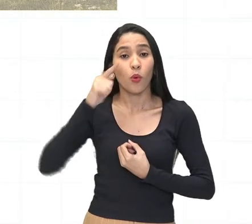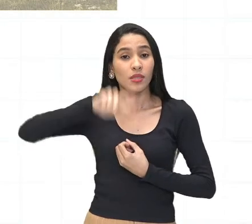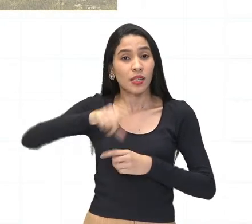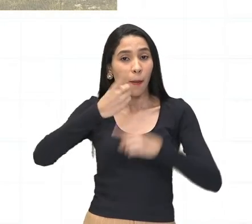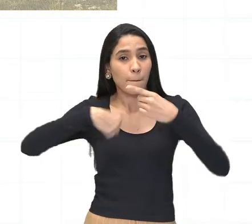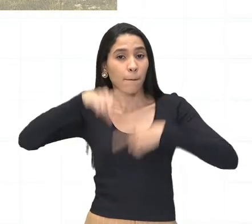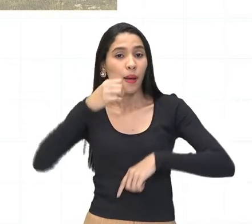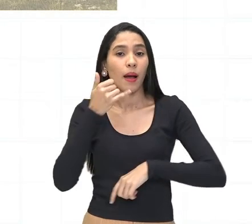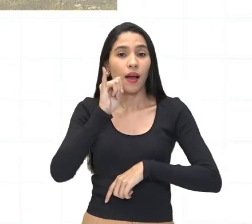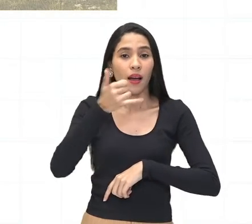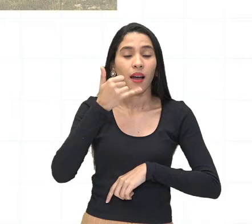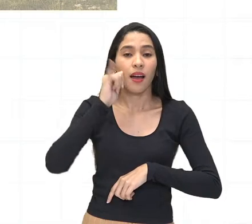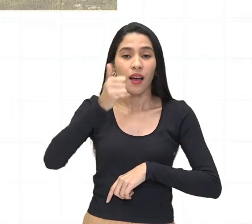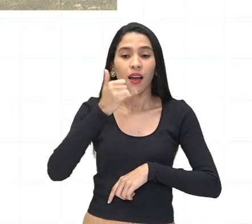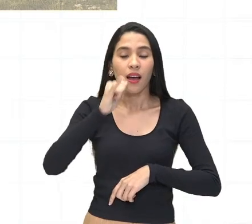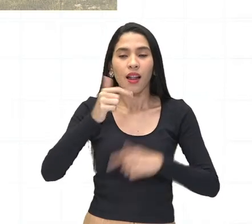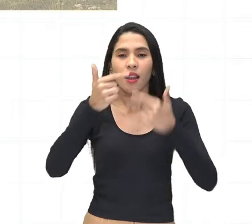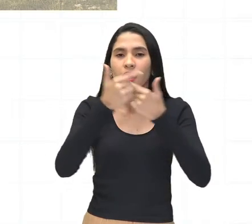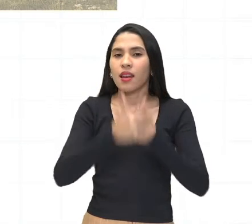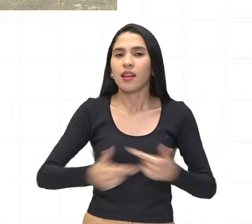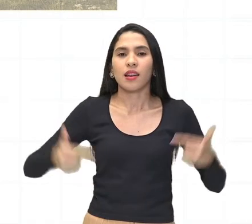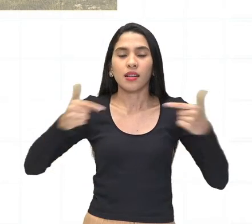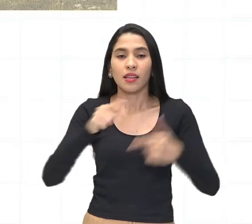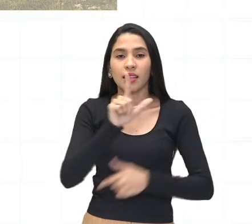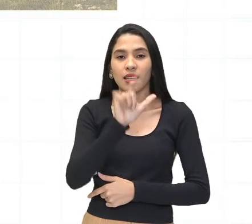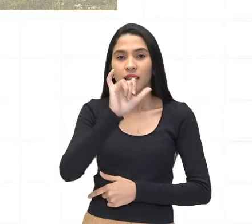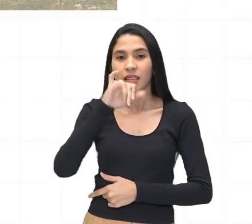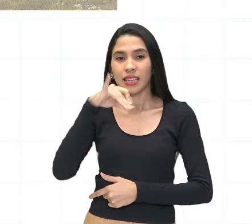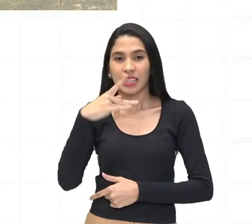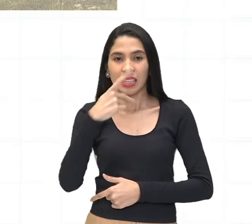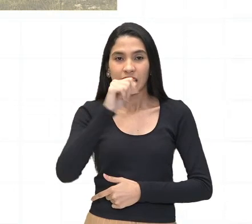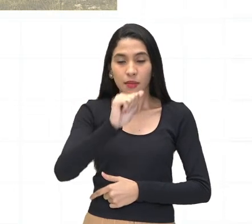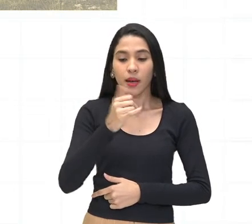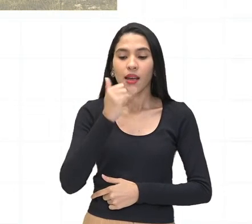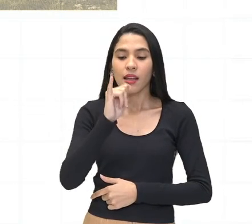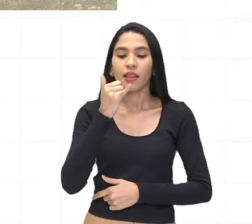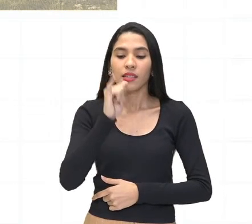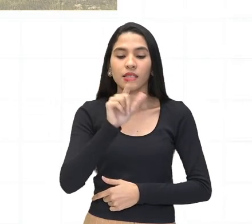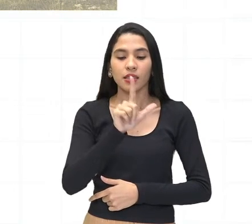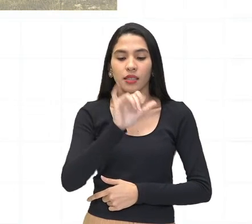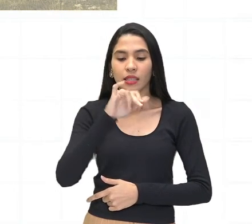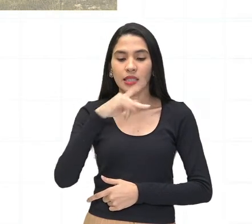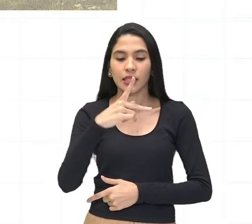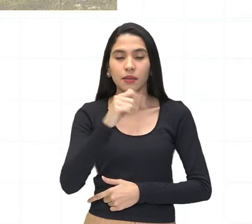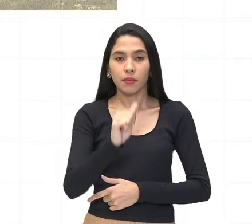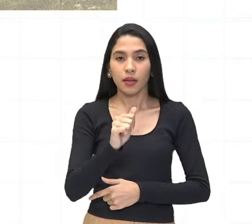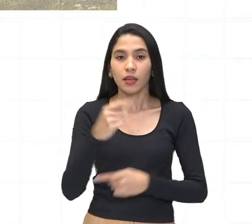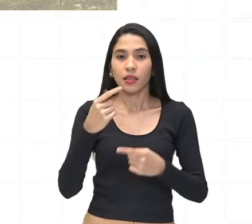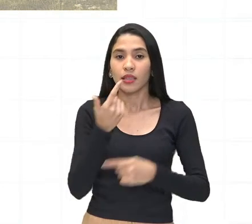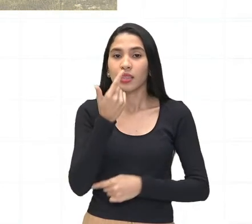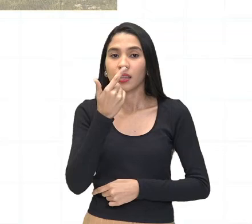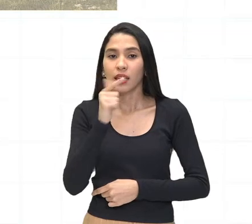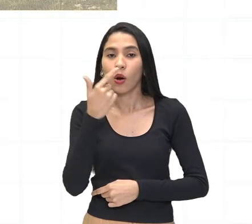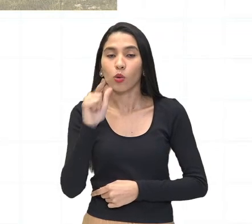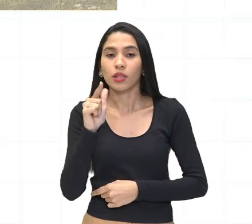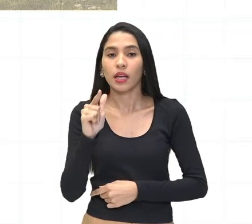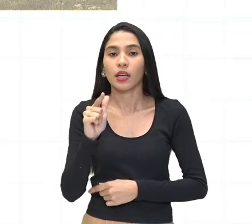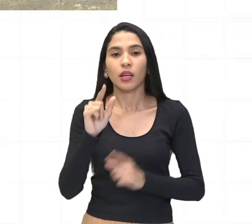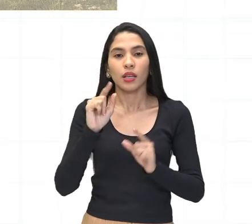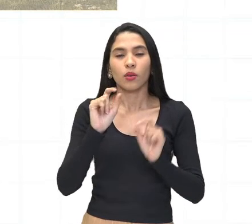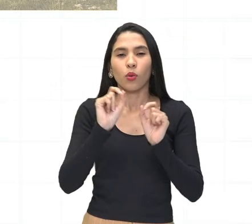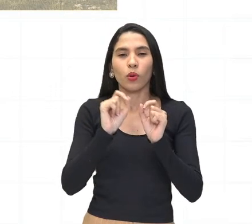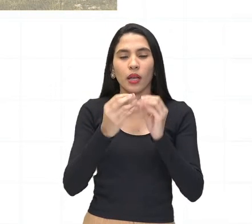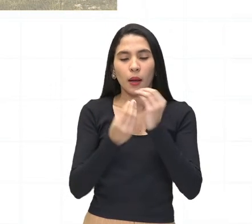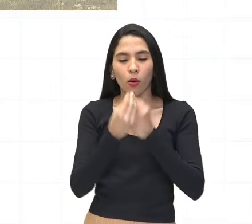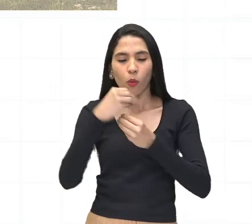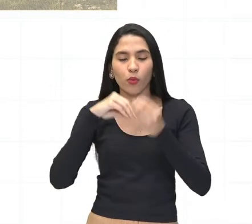energia limpa, né? Quando a gente fala em energia limpa, é quando a gente não utiliza combustíveis fósseis. Então, aí